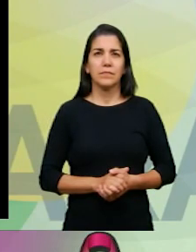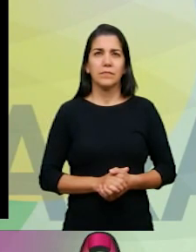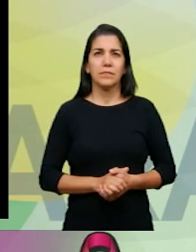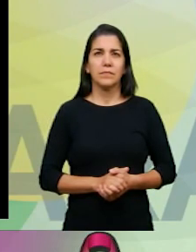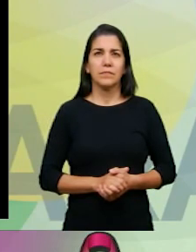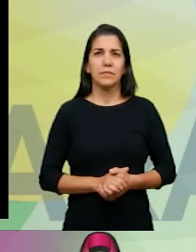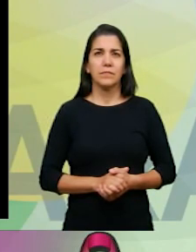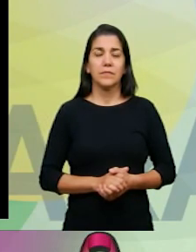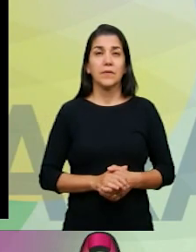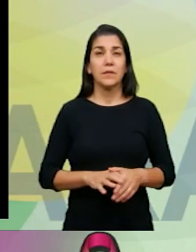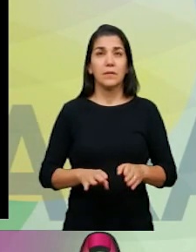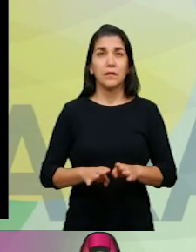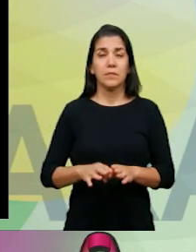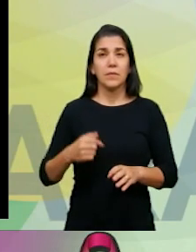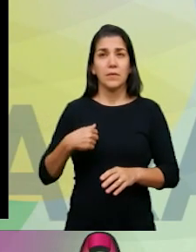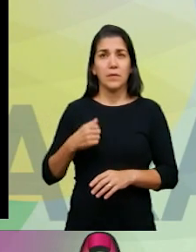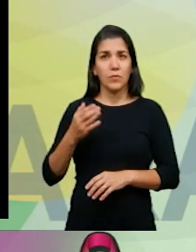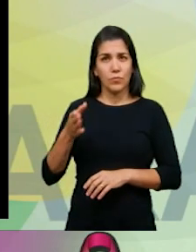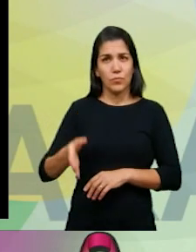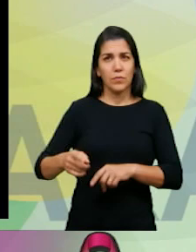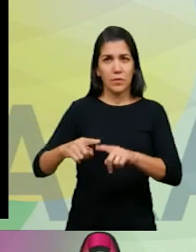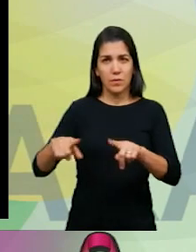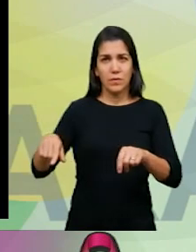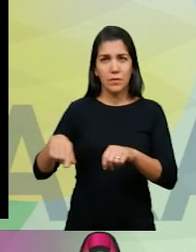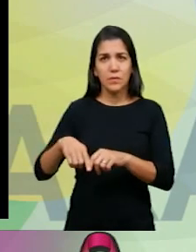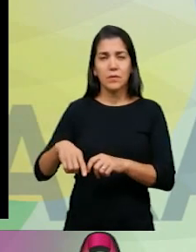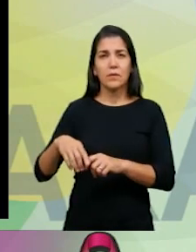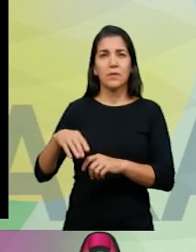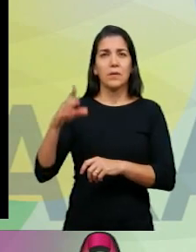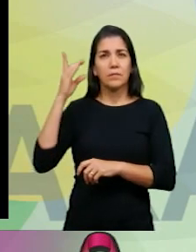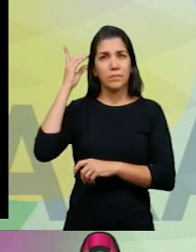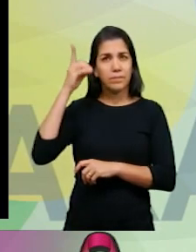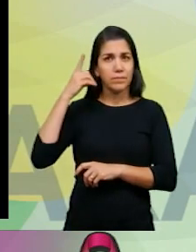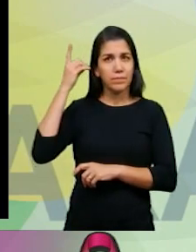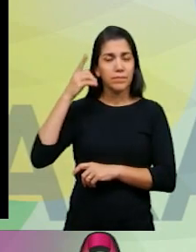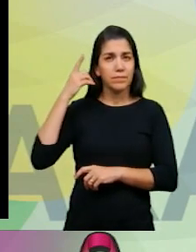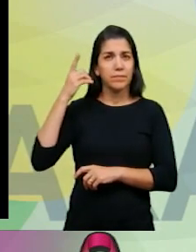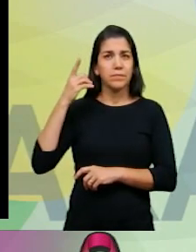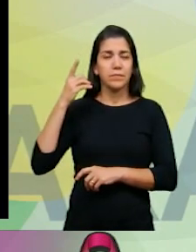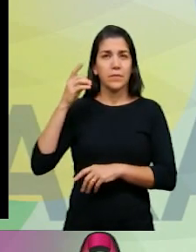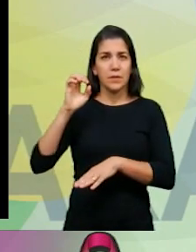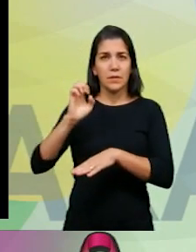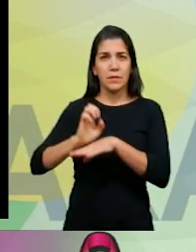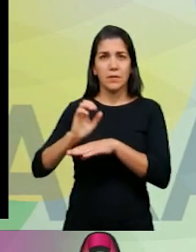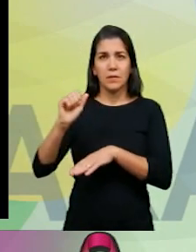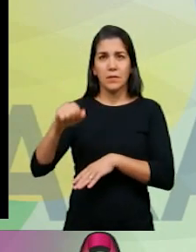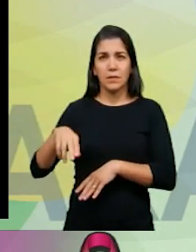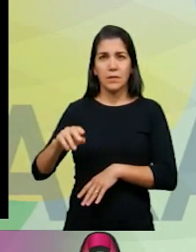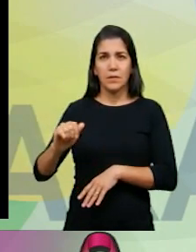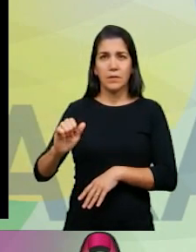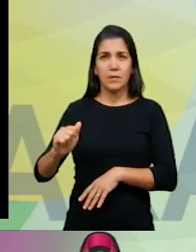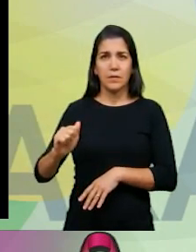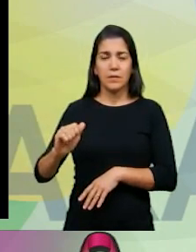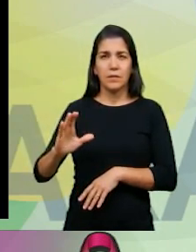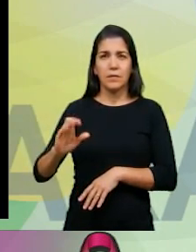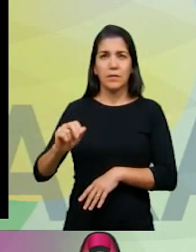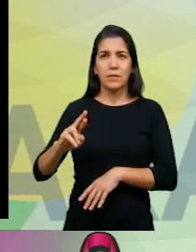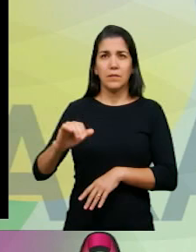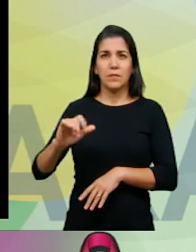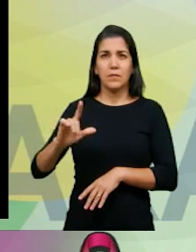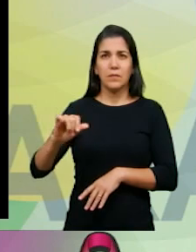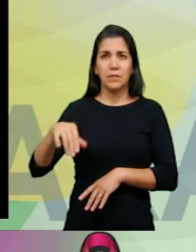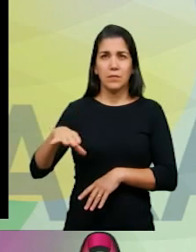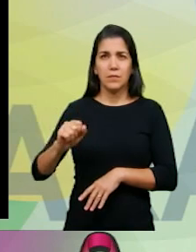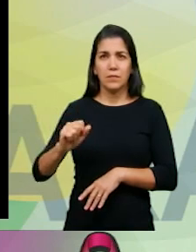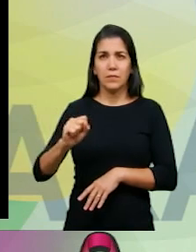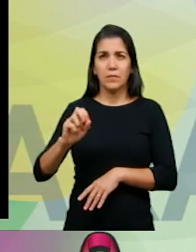Também fui ao gabinete da deputada estadual Carolina Serra, que o assessor dela, Edgar, muito